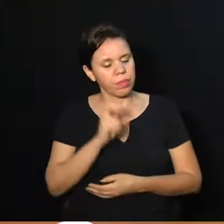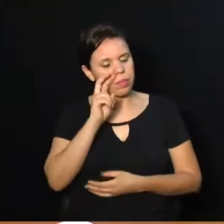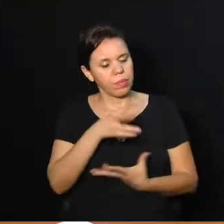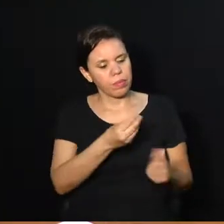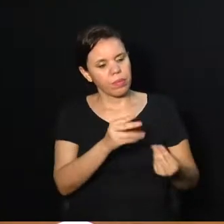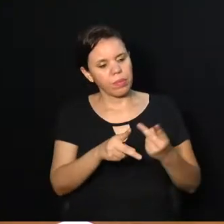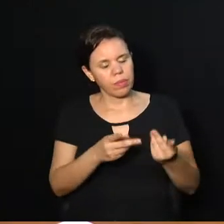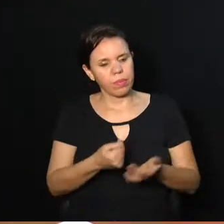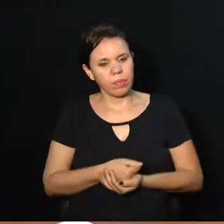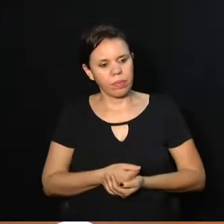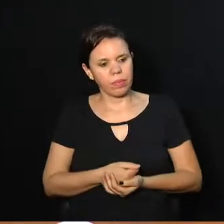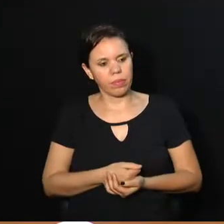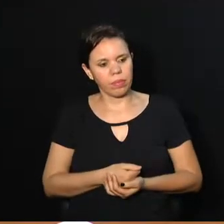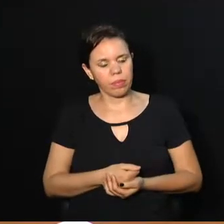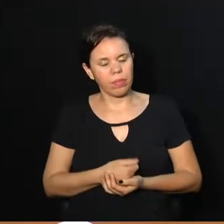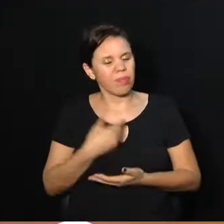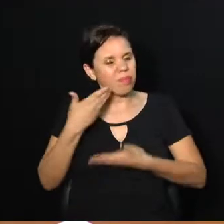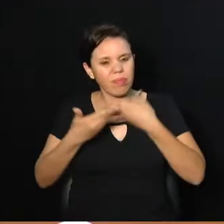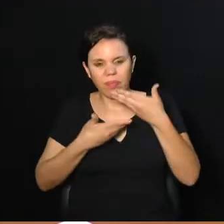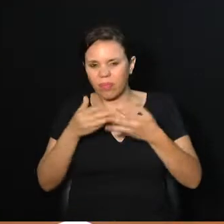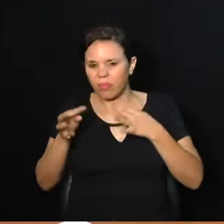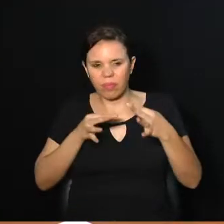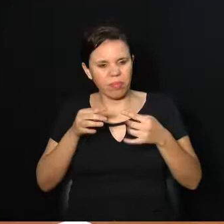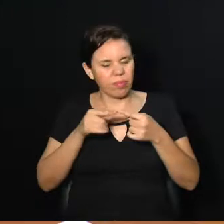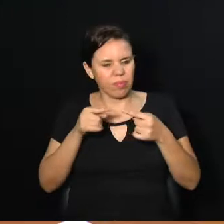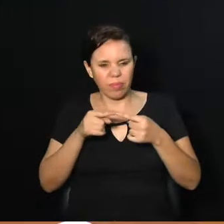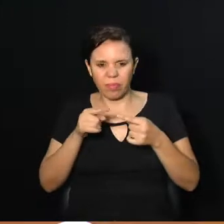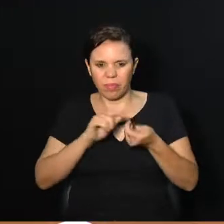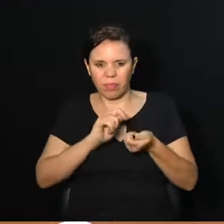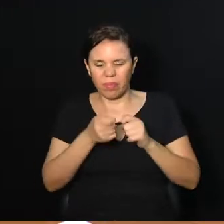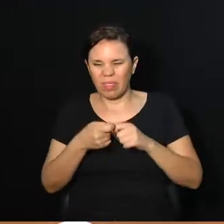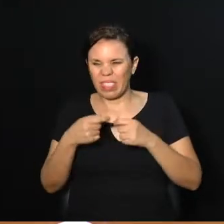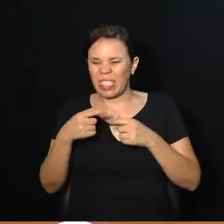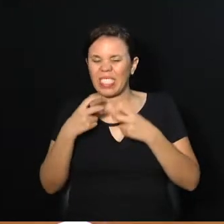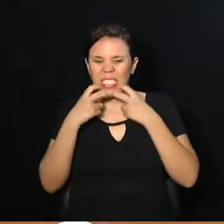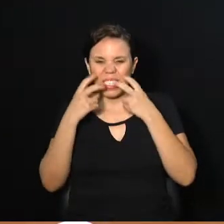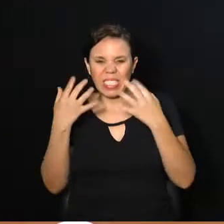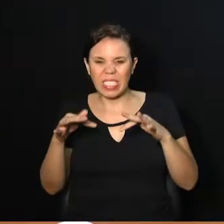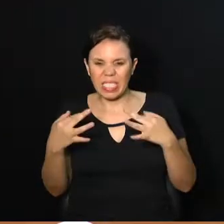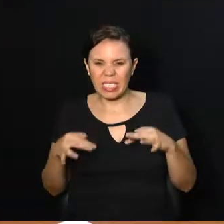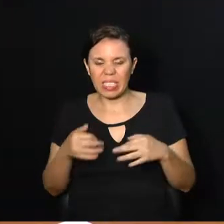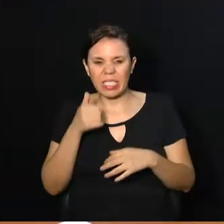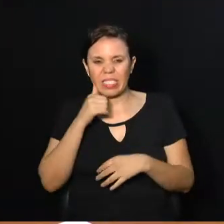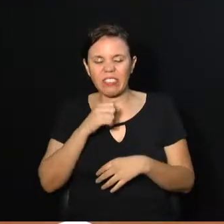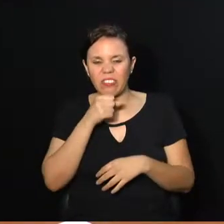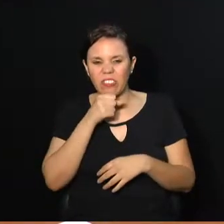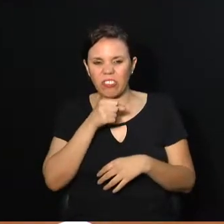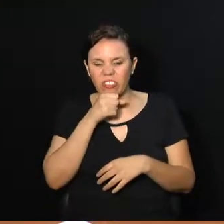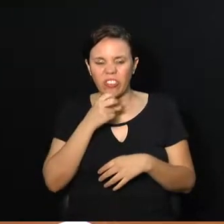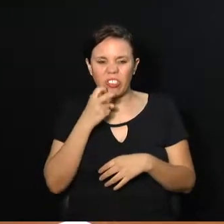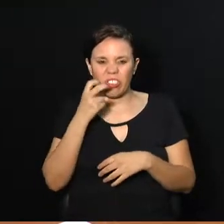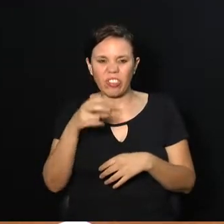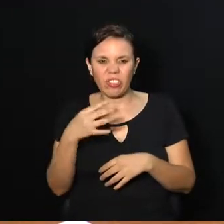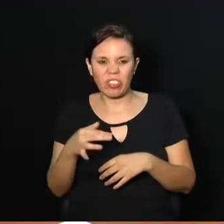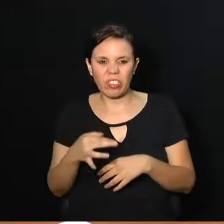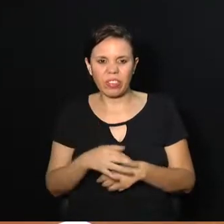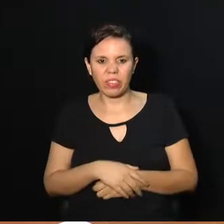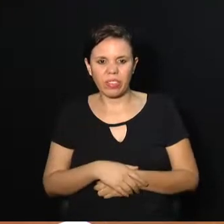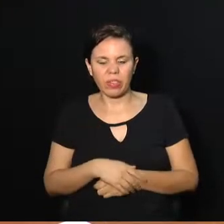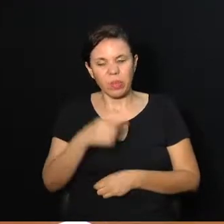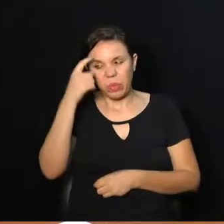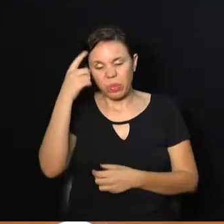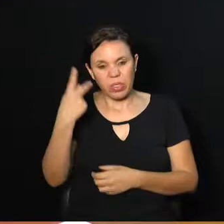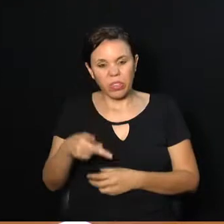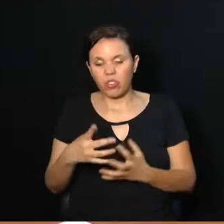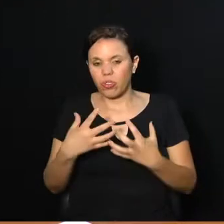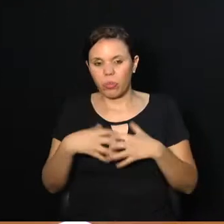gente sem receber tratamento adequado, urrando de dor. Você vê uma senhora, você vê um senhor. Você não pensa no seu